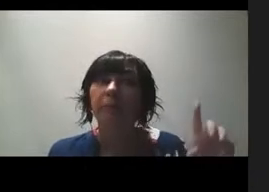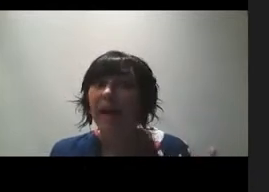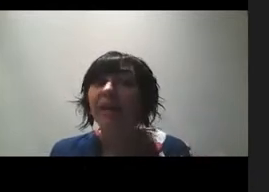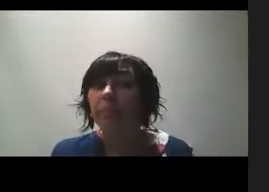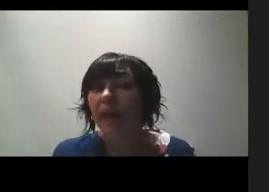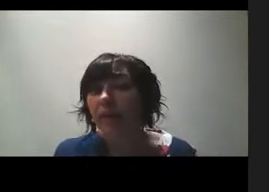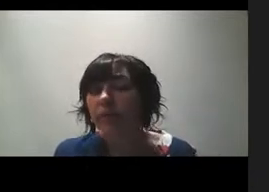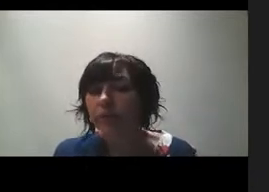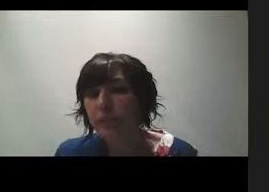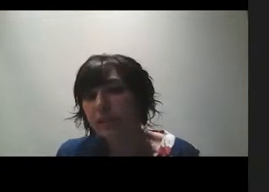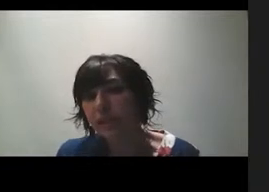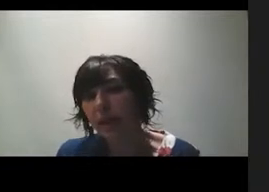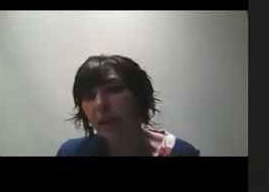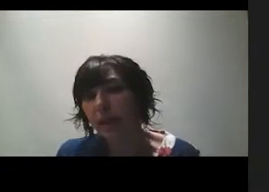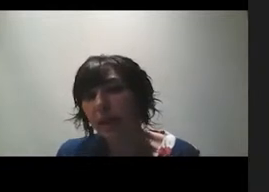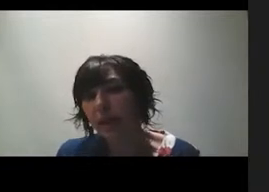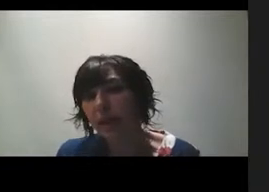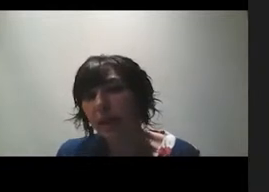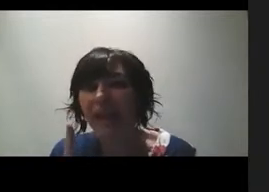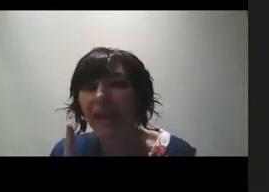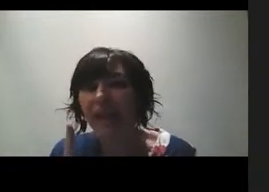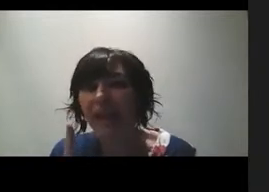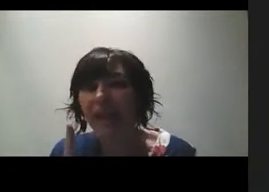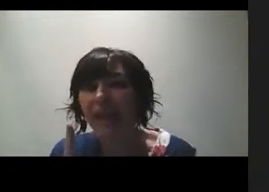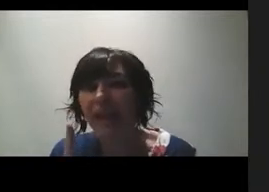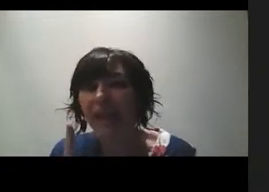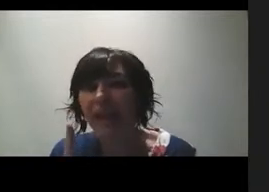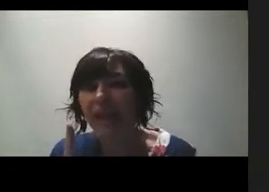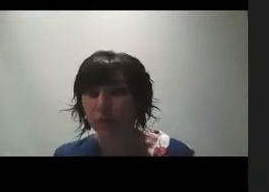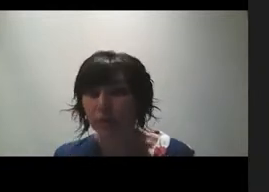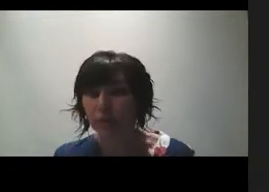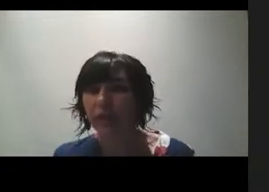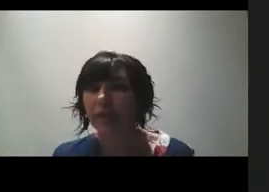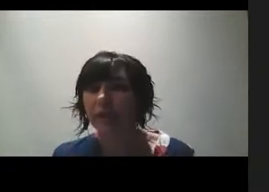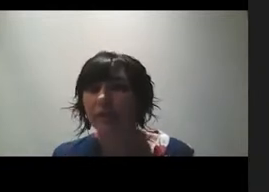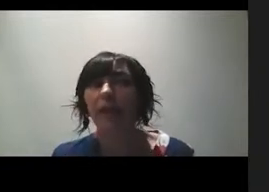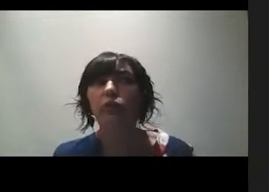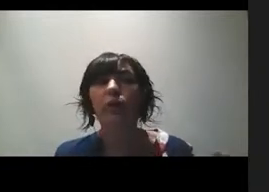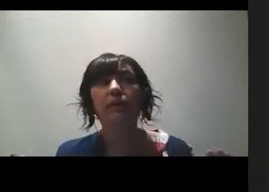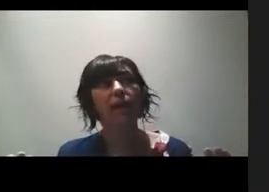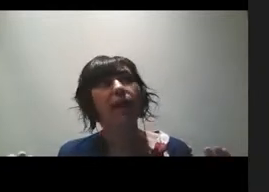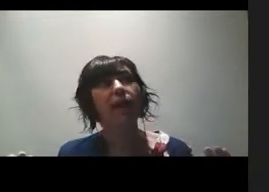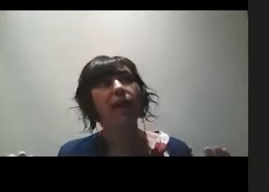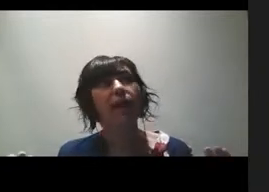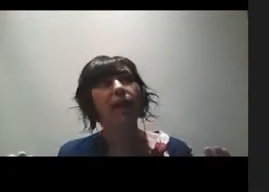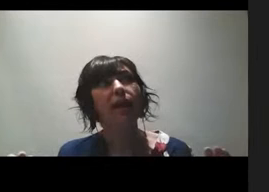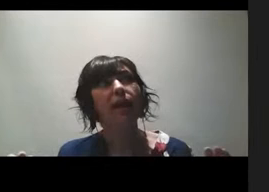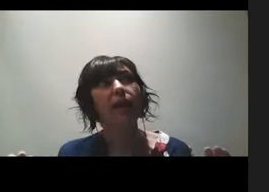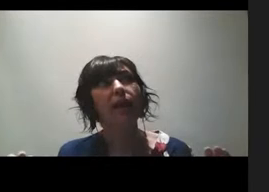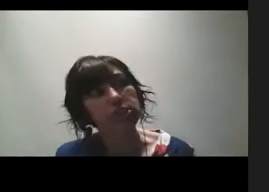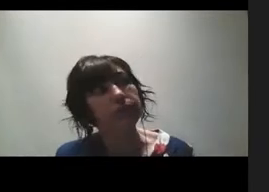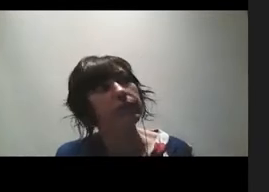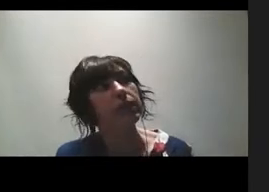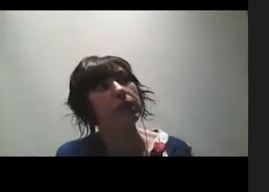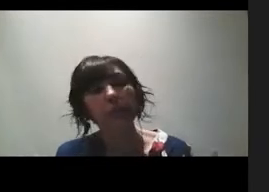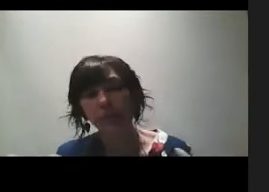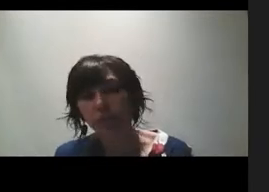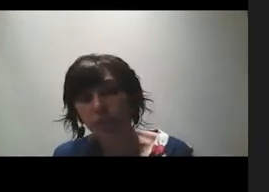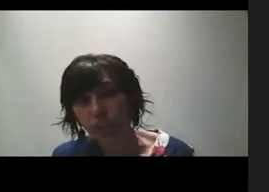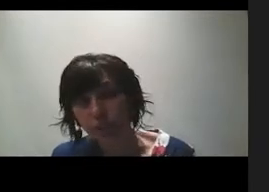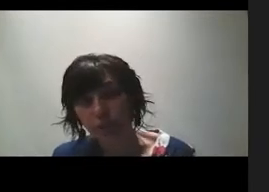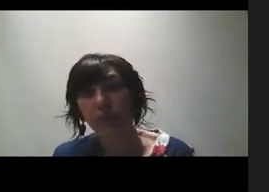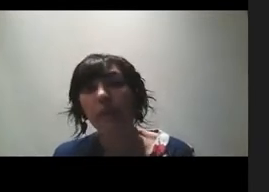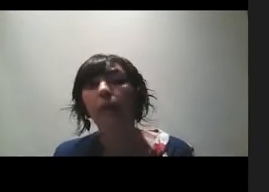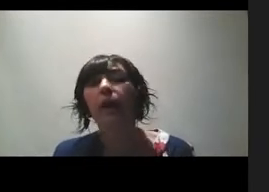parar em pé financeiramente e gerar Impacto né Eu sou até redundante e